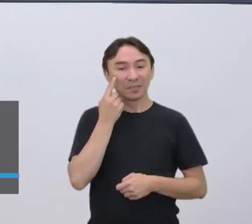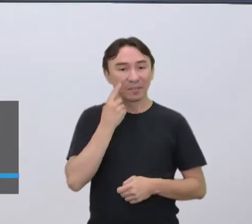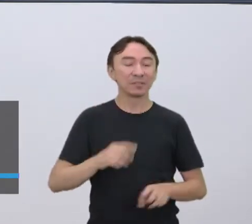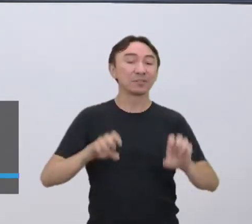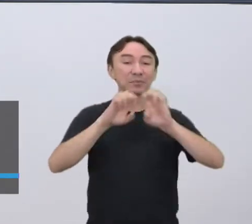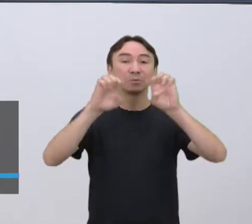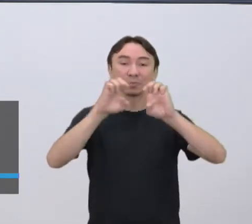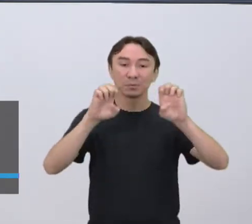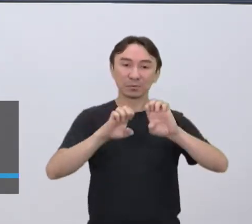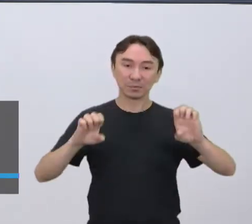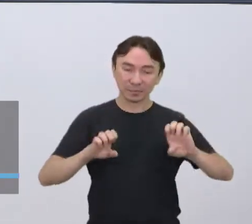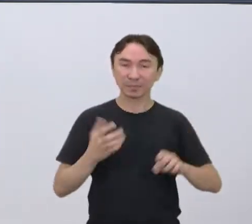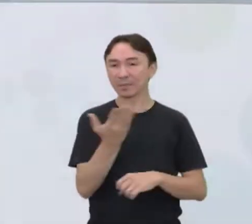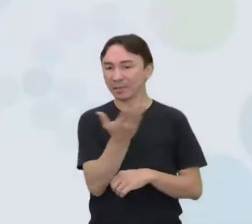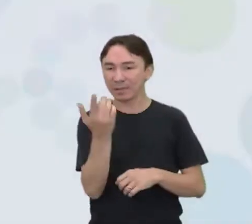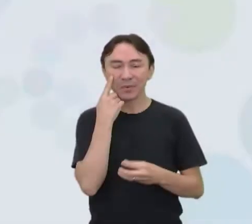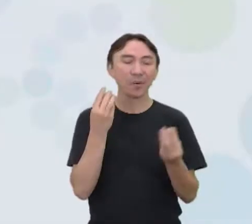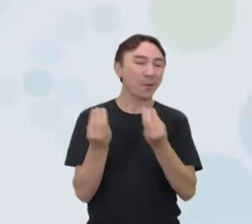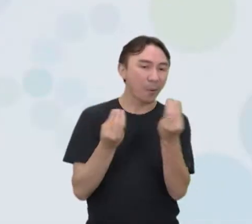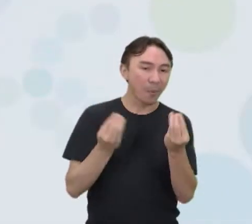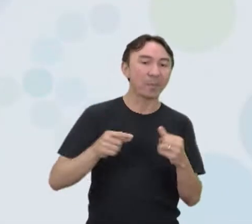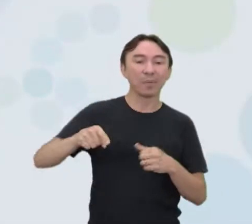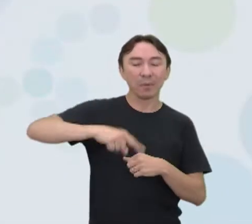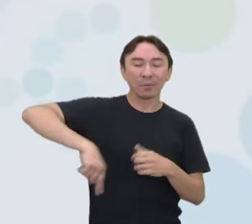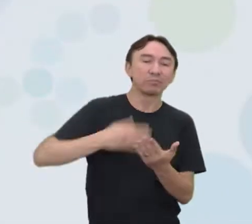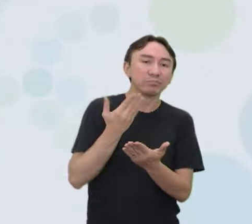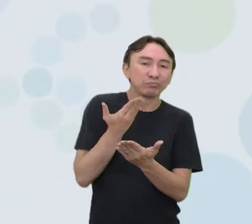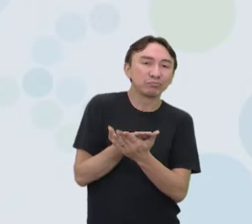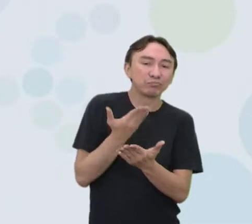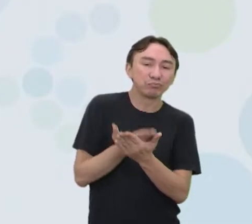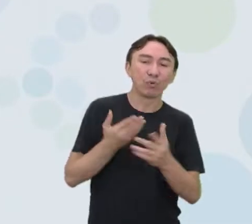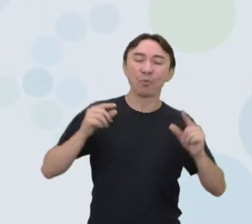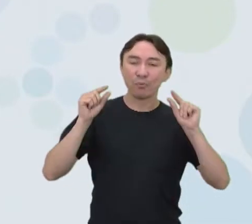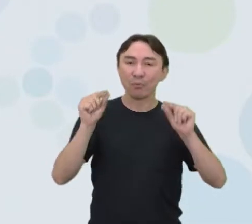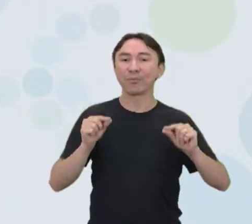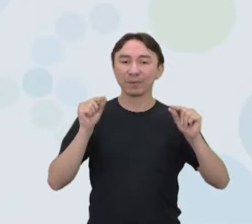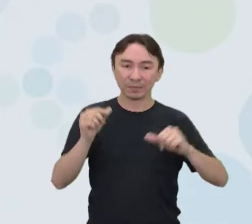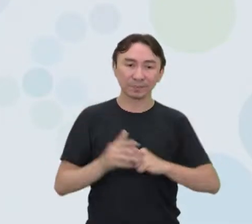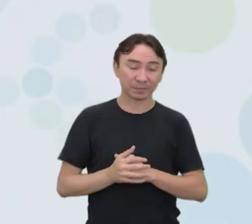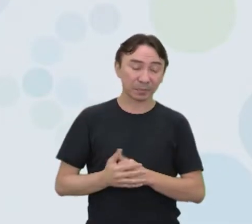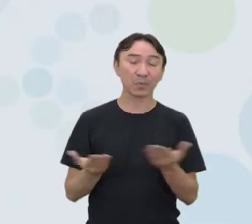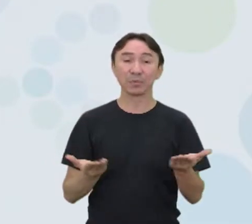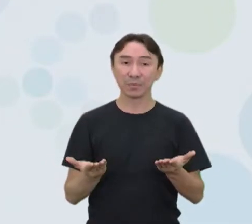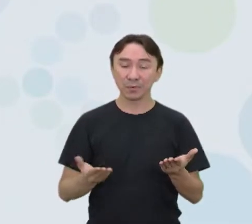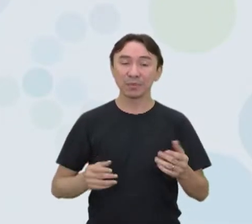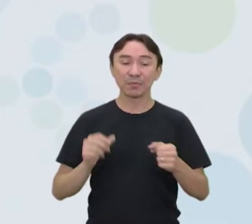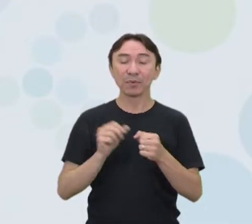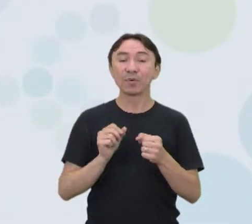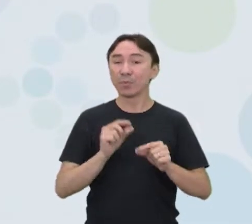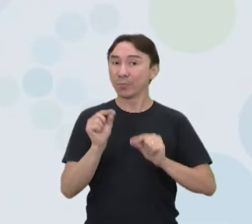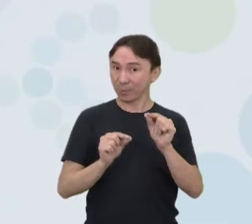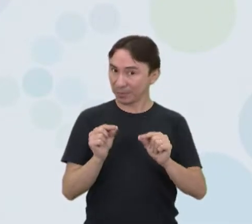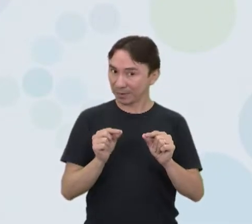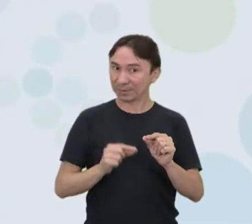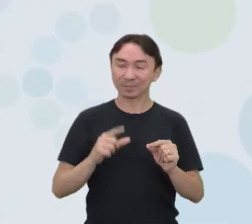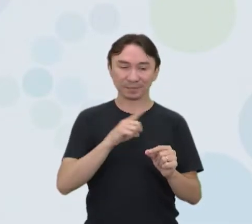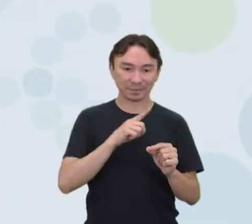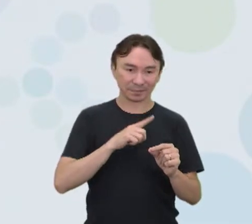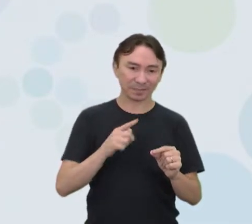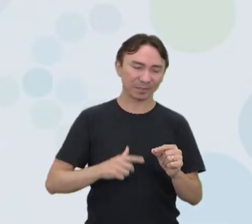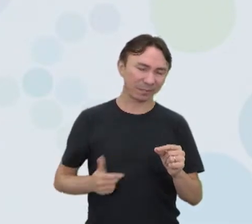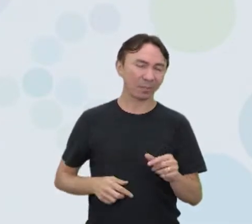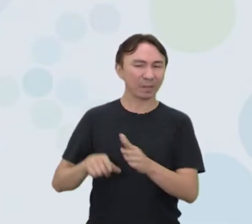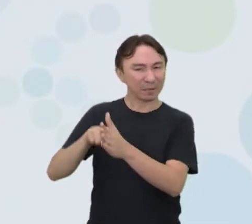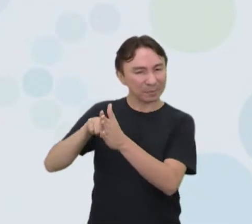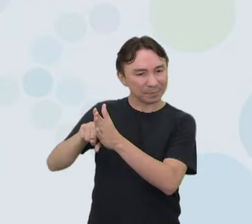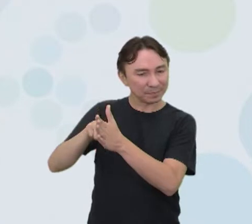vocês já entenderem a dinâmica que a gente vai trabalhar hoje na aula. E hoje o que a gente vai fazer? A gente vai compartilhar uma pesquisa. Sim, se vocês